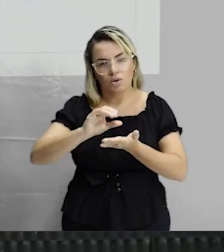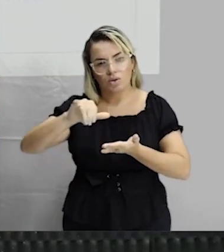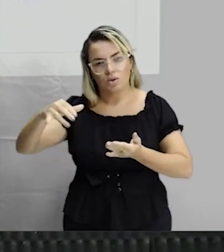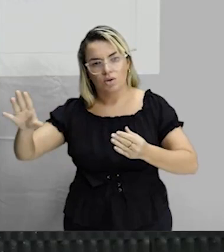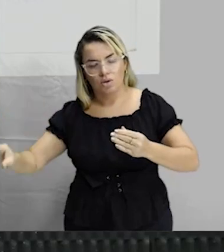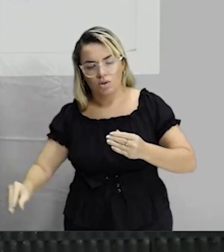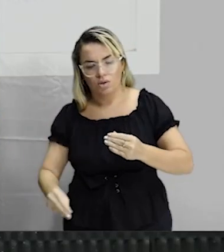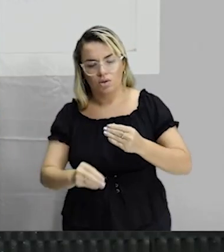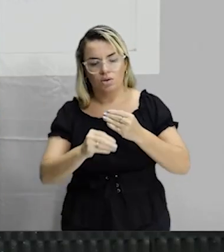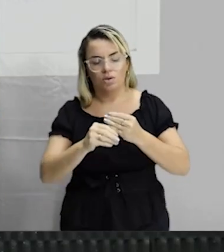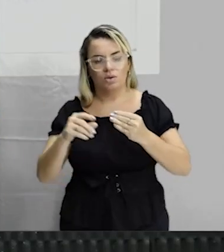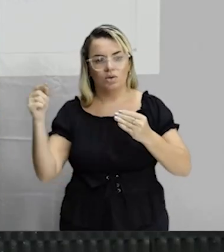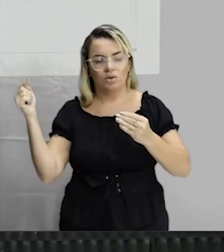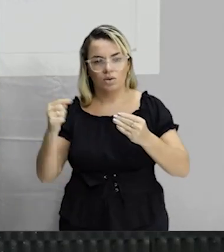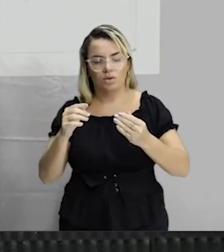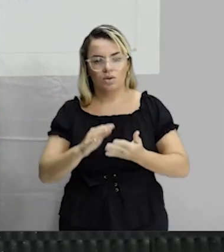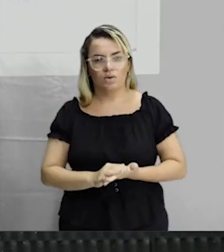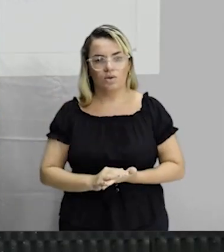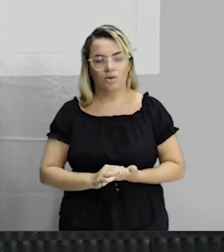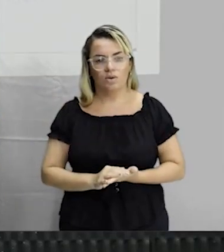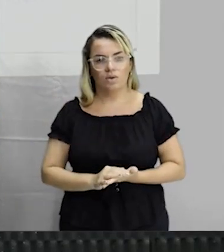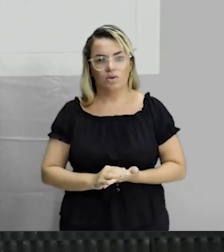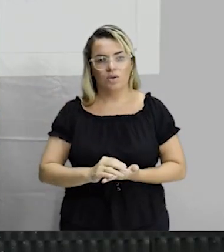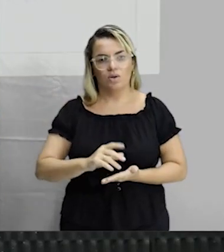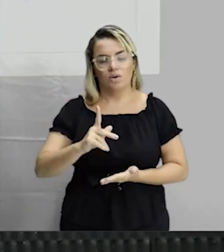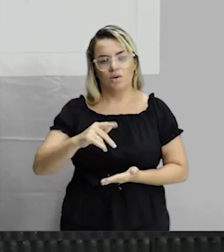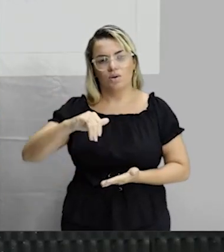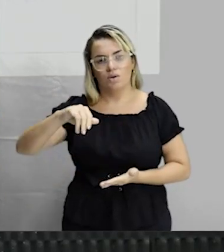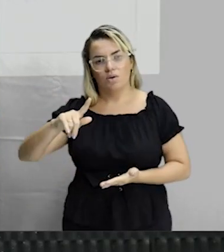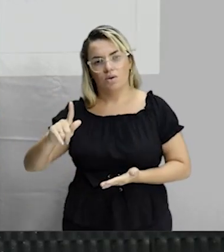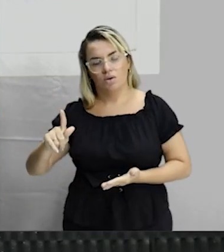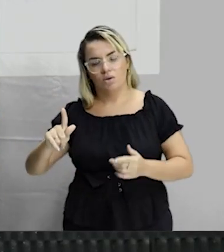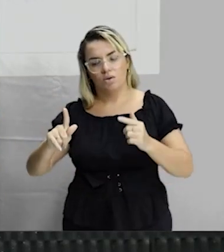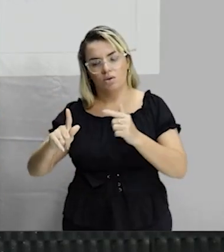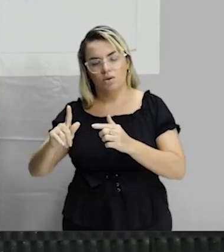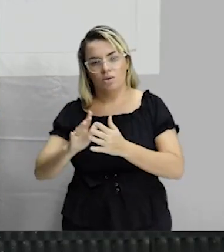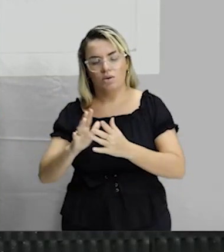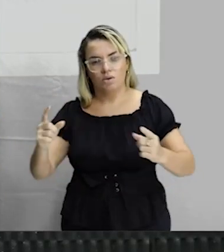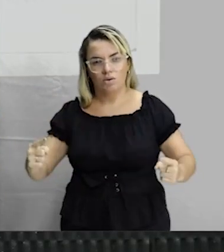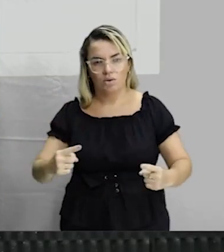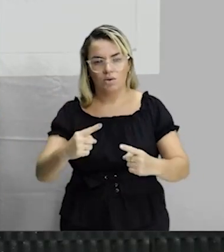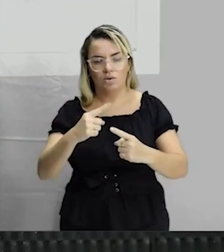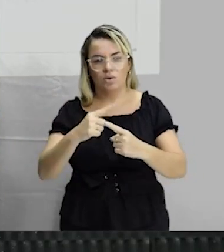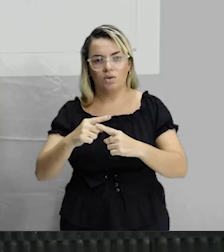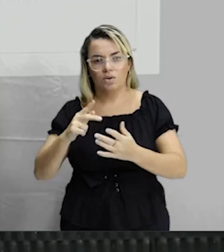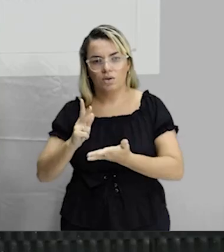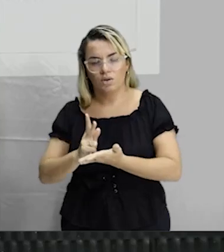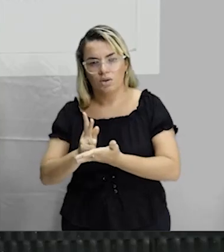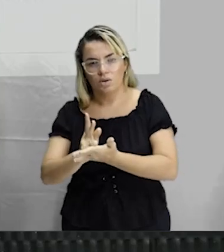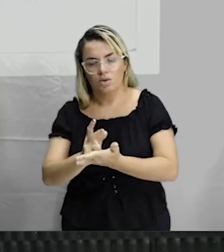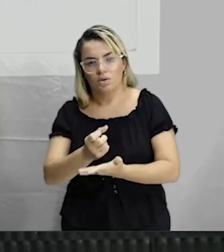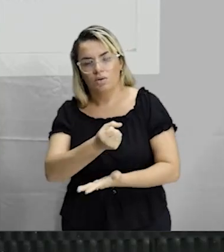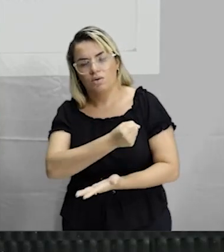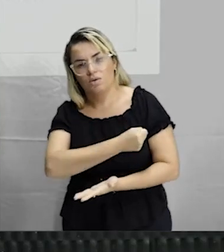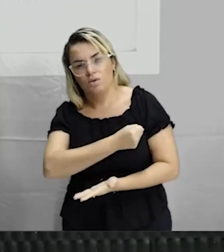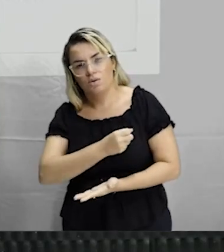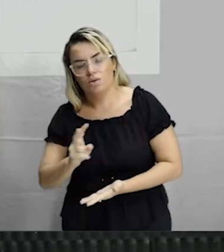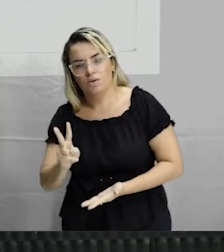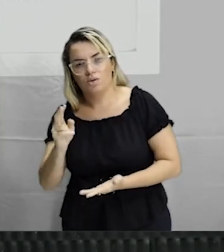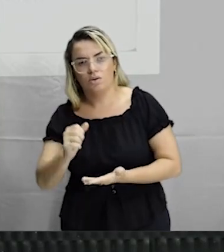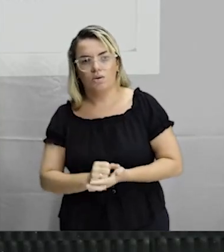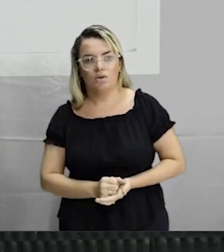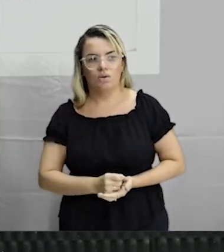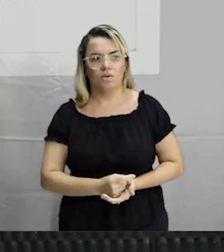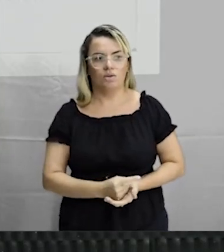composto, ela é uma progressão geométrica a partir do momento que você multiplica sempre pelo mesmo valor. Esse 1 mais